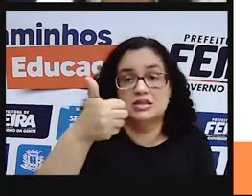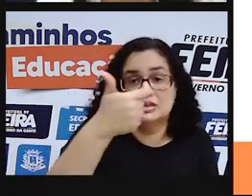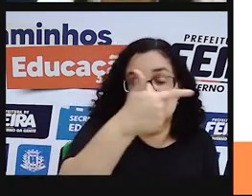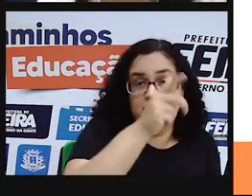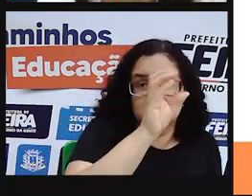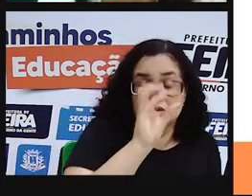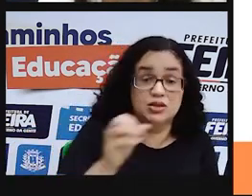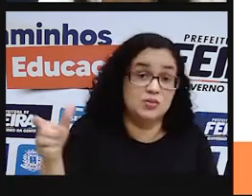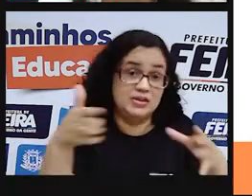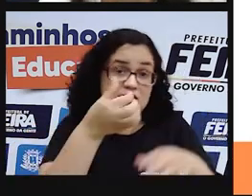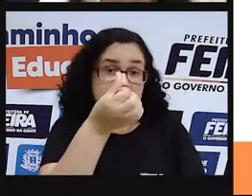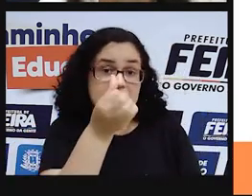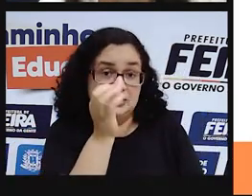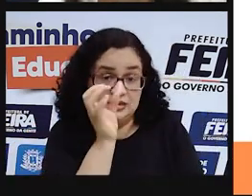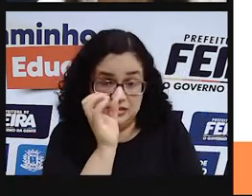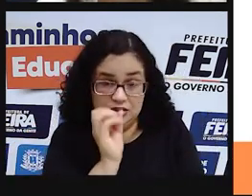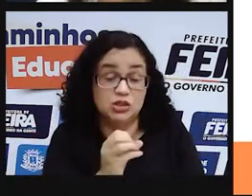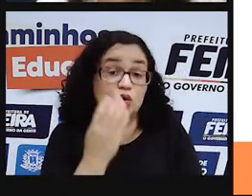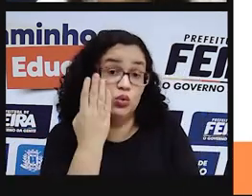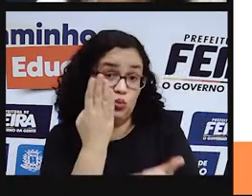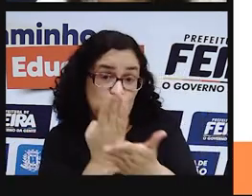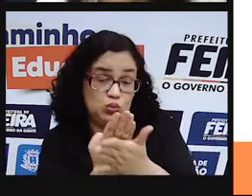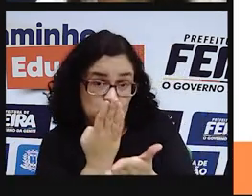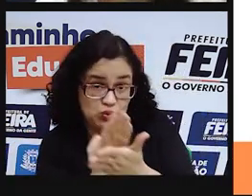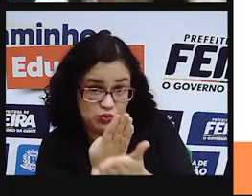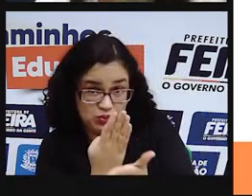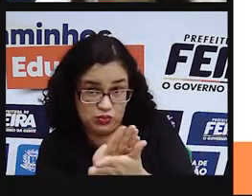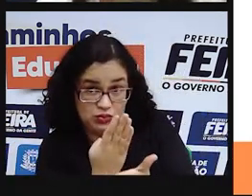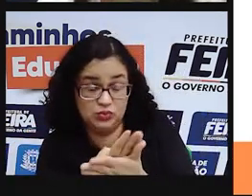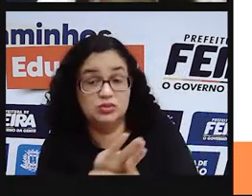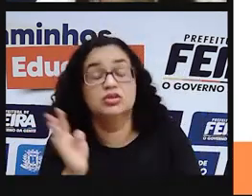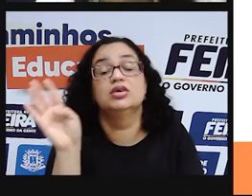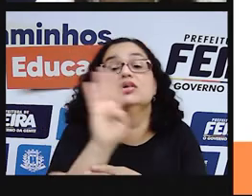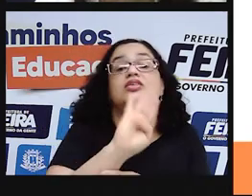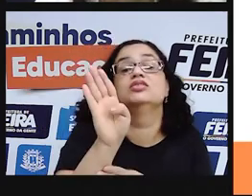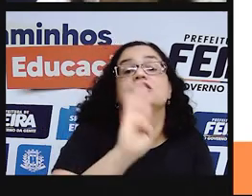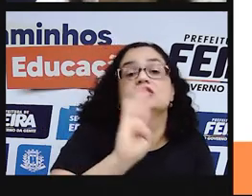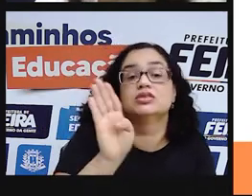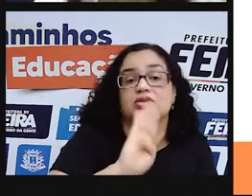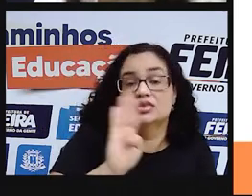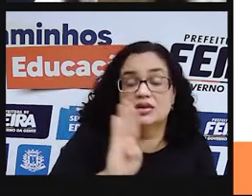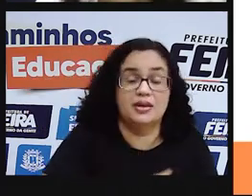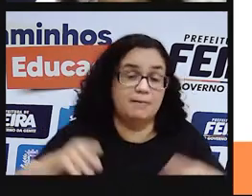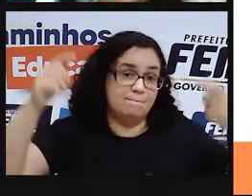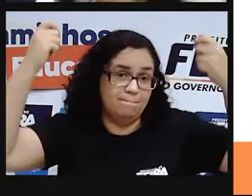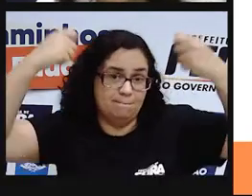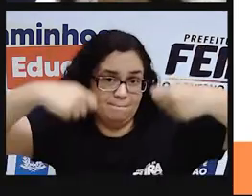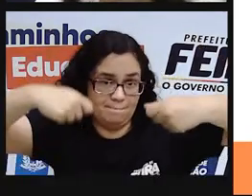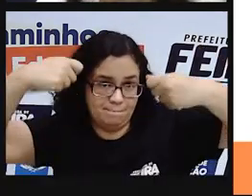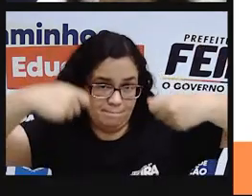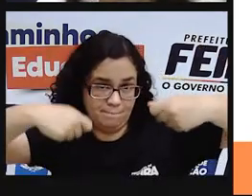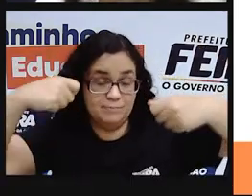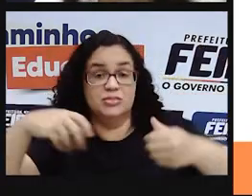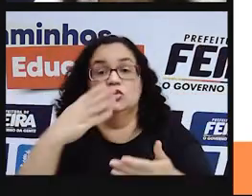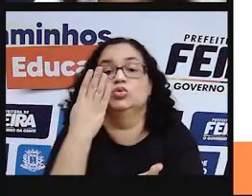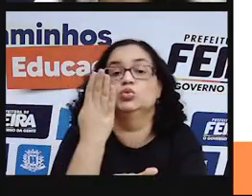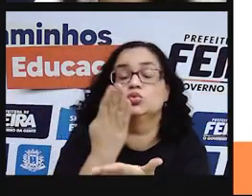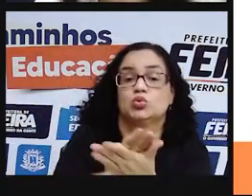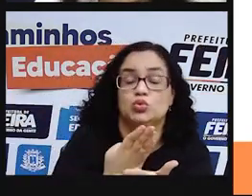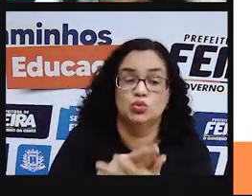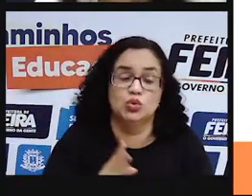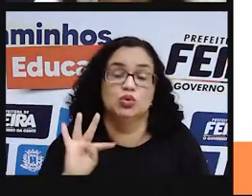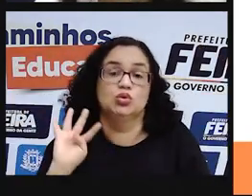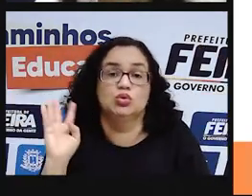passou para 60 Então se a gente fosse estudar imagine quantas vezes eu aulas seriam necessários para a gente estudar